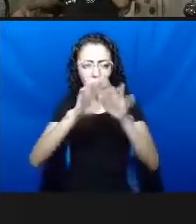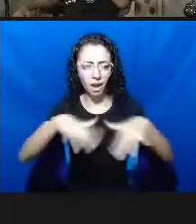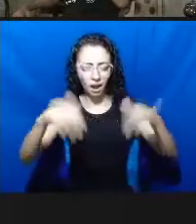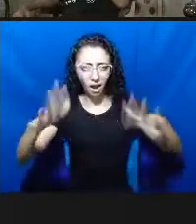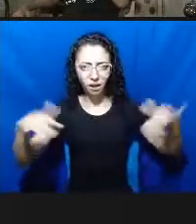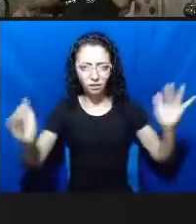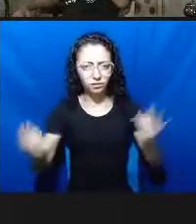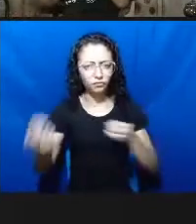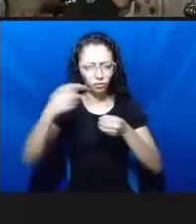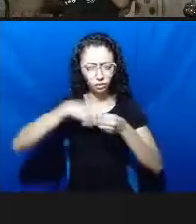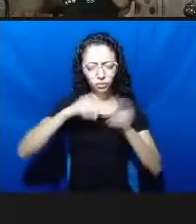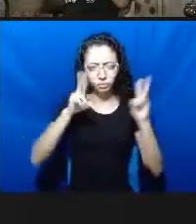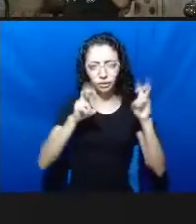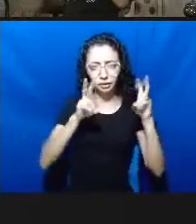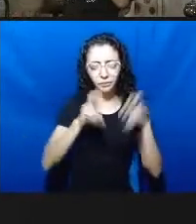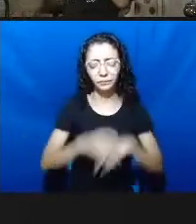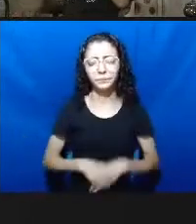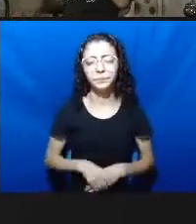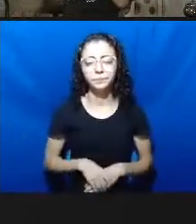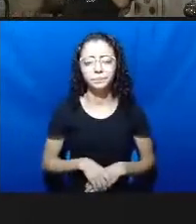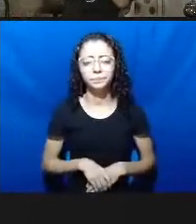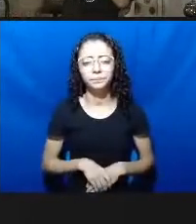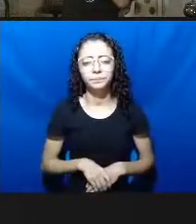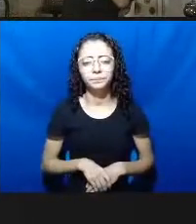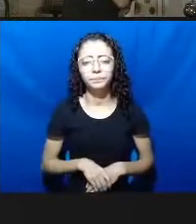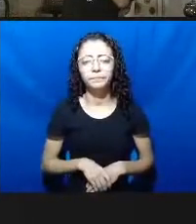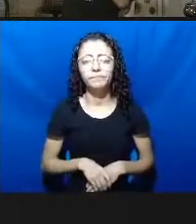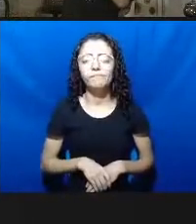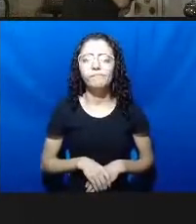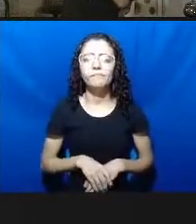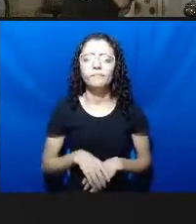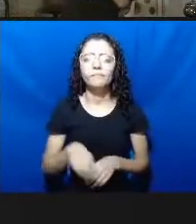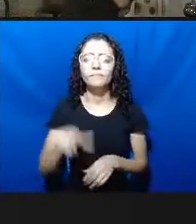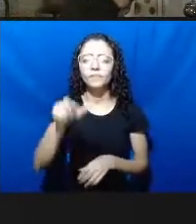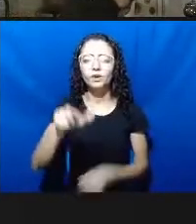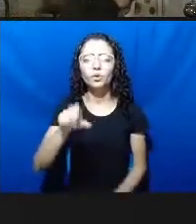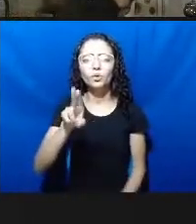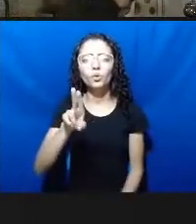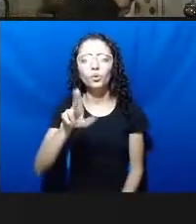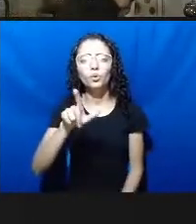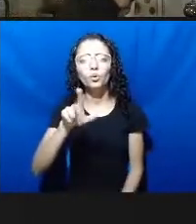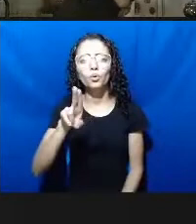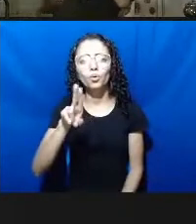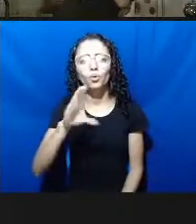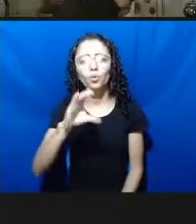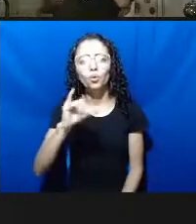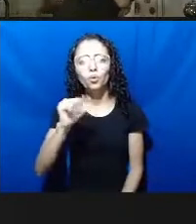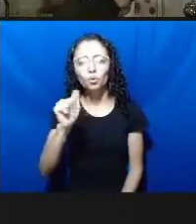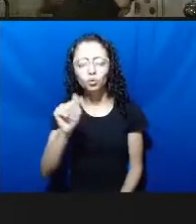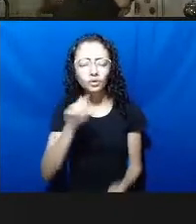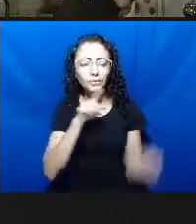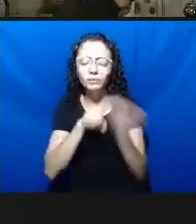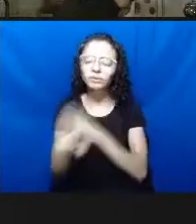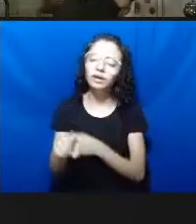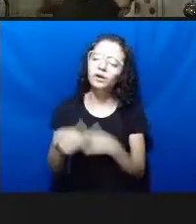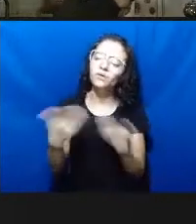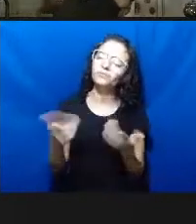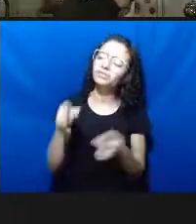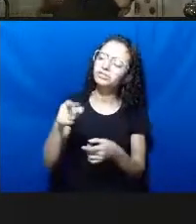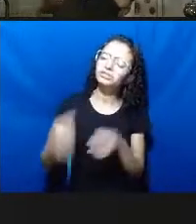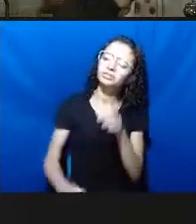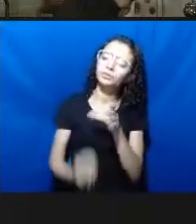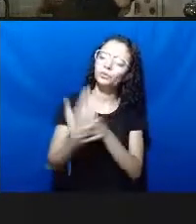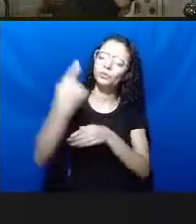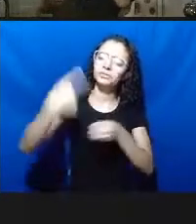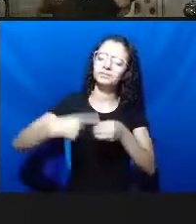nossa conversa, perguntaram a ele, poxa, Lúcio Costa, você fez uma cidade onde não tem mar? E ele